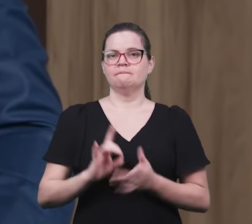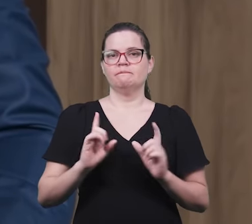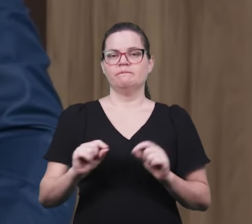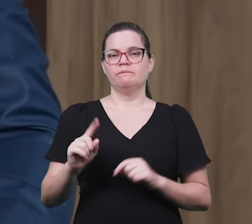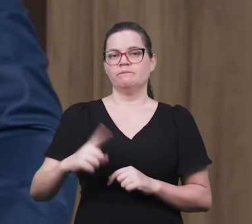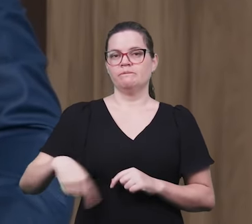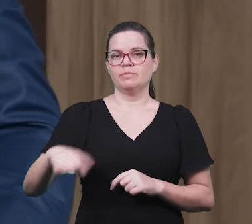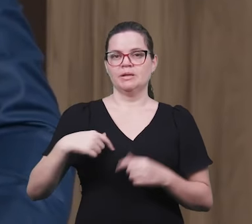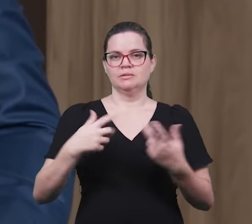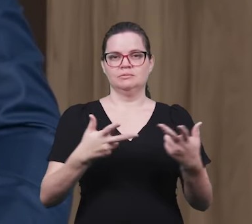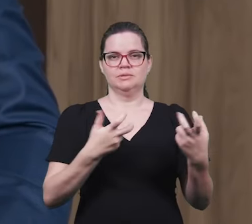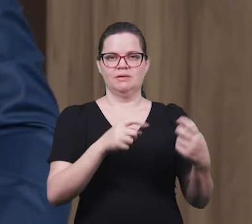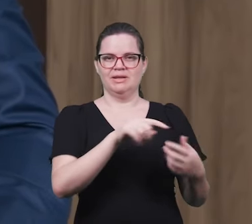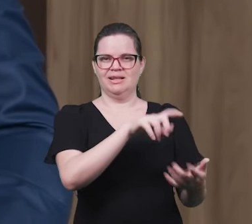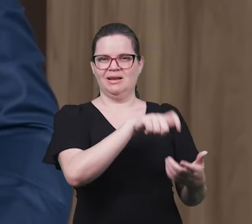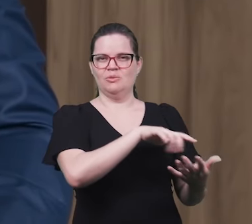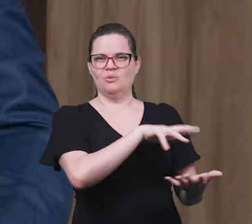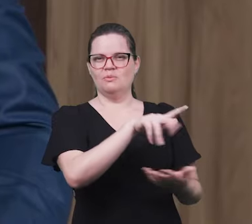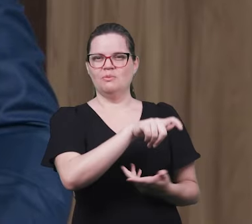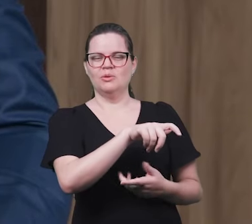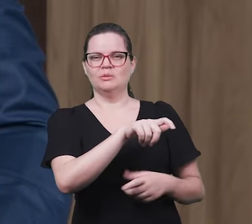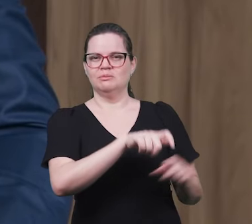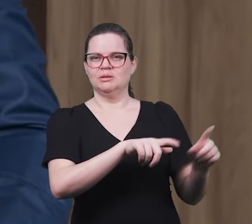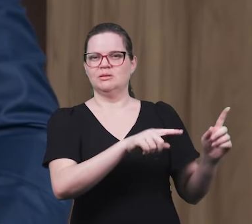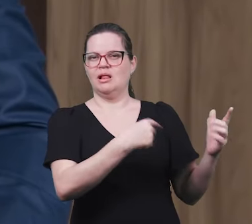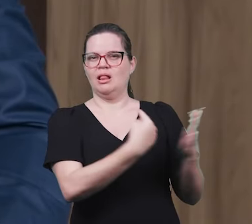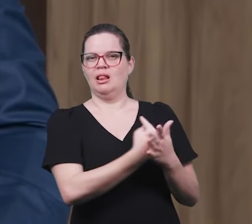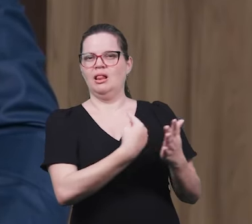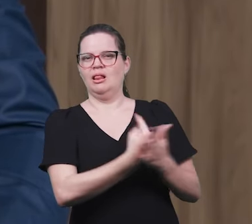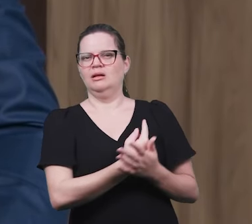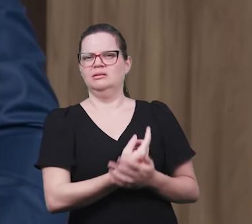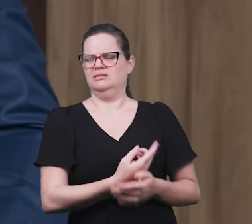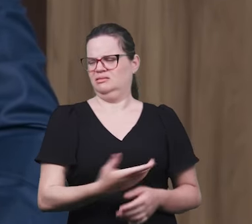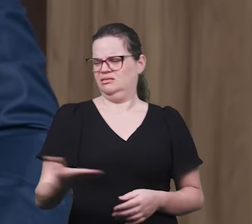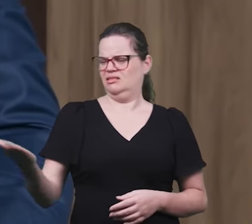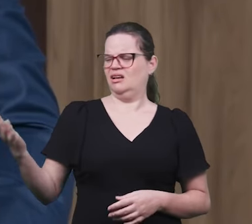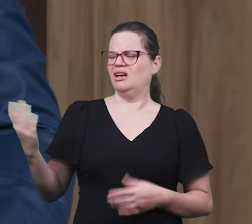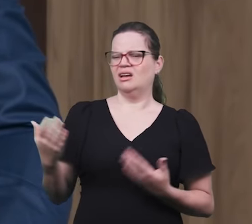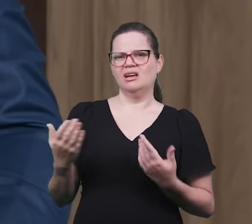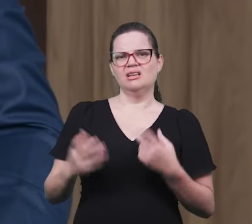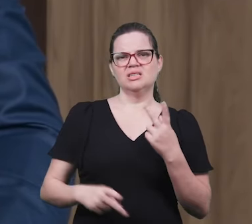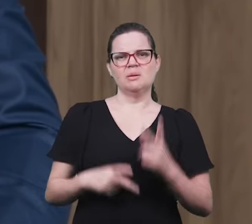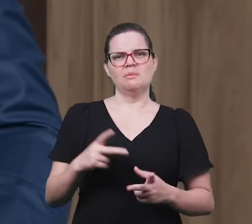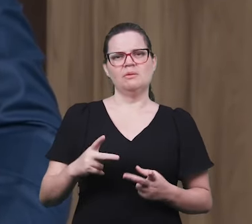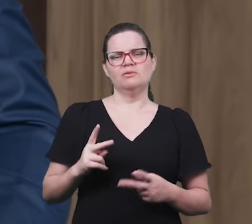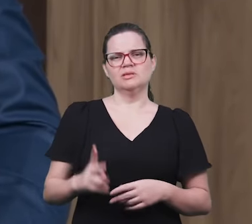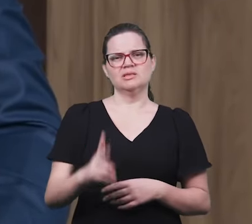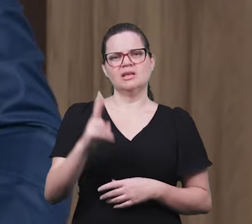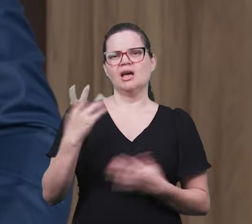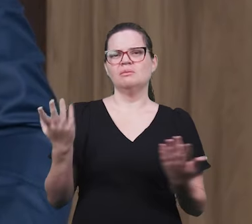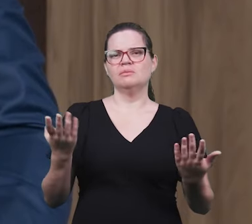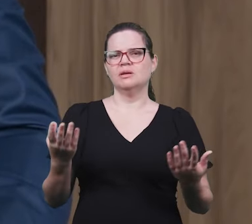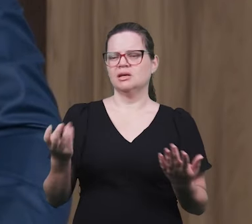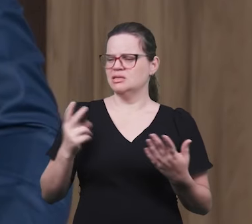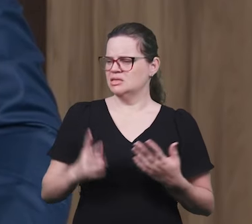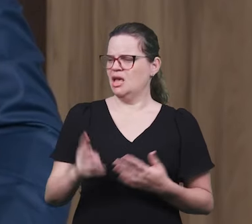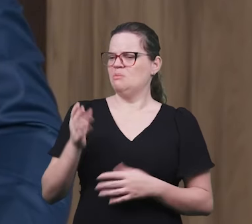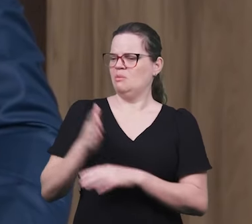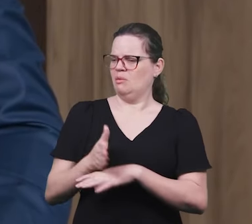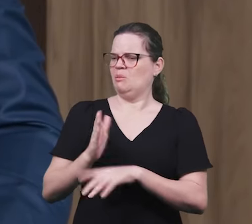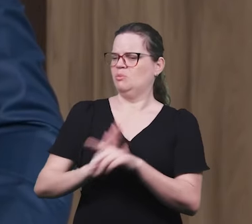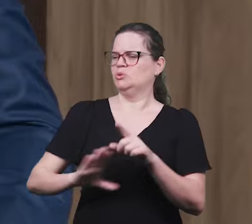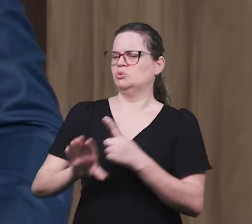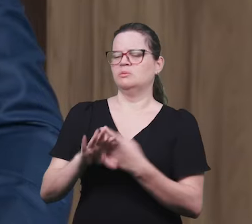o mundo às vezes nos pergunta, né? Onde esse povo encontra tantos motivos? Estamos no mês de outubro, que é o mês da